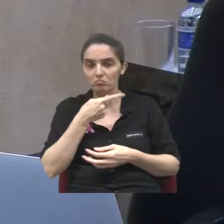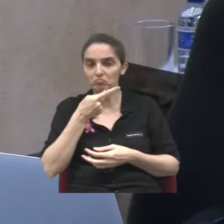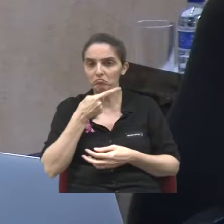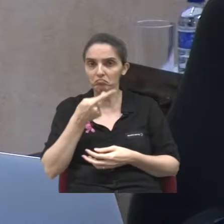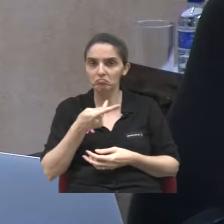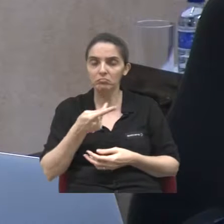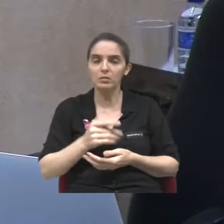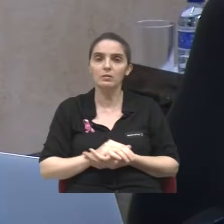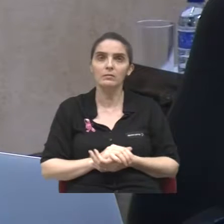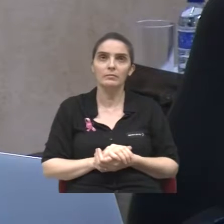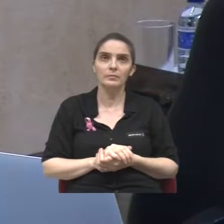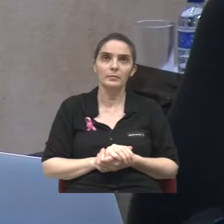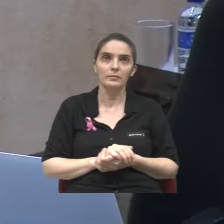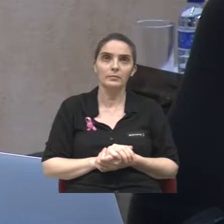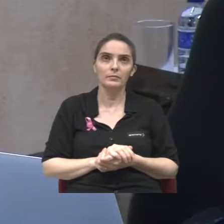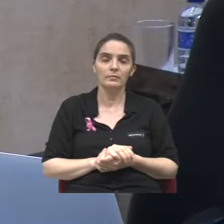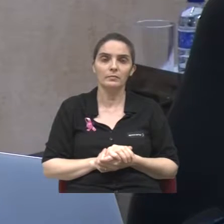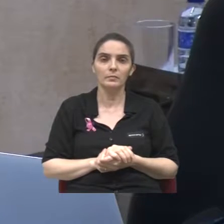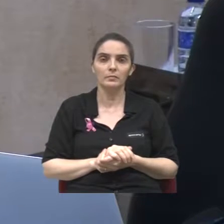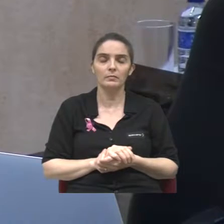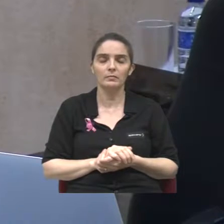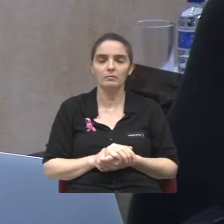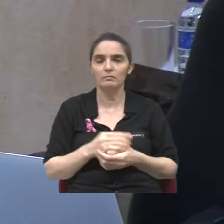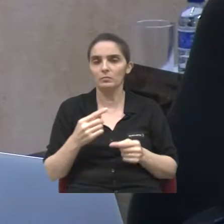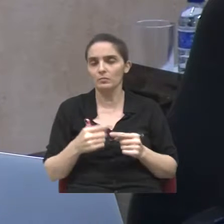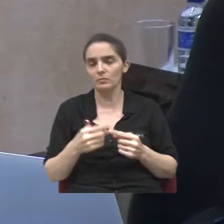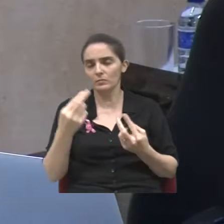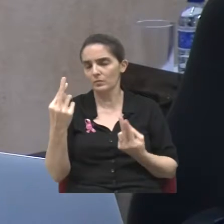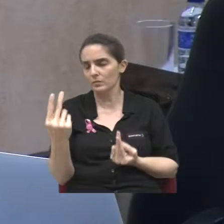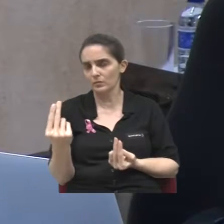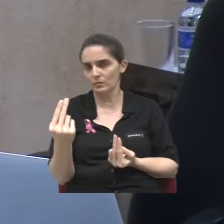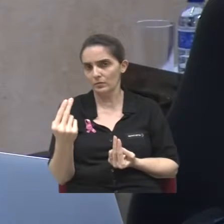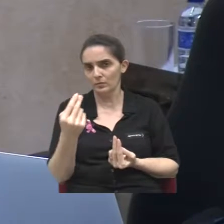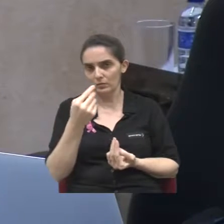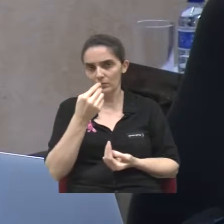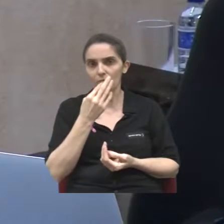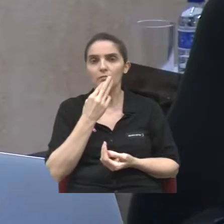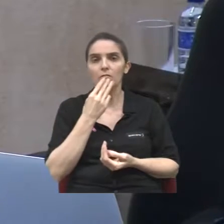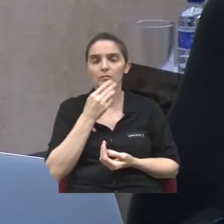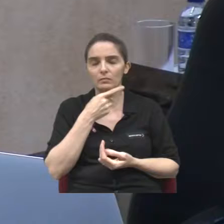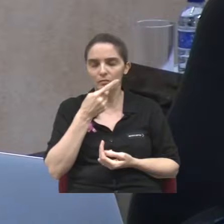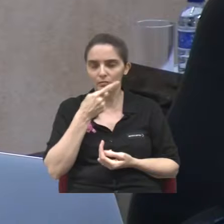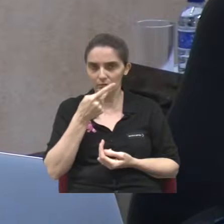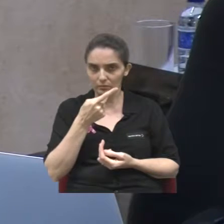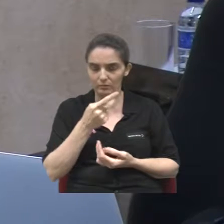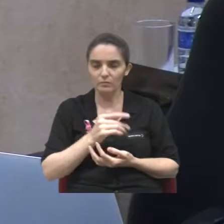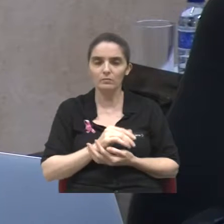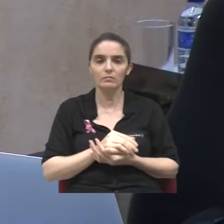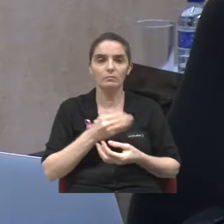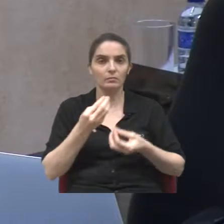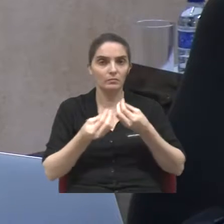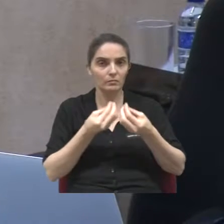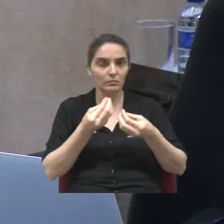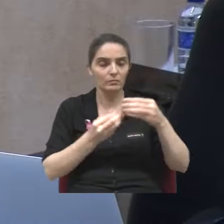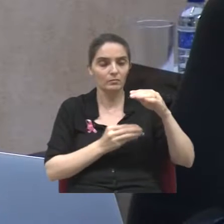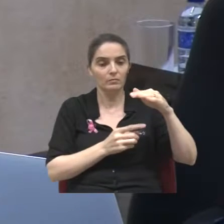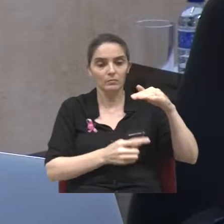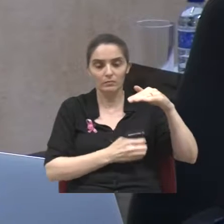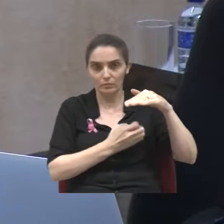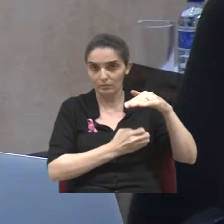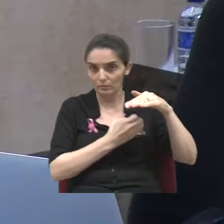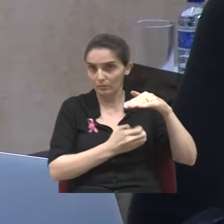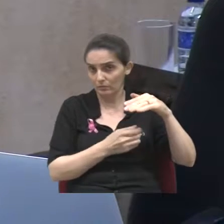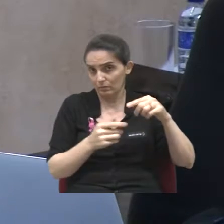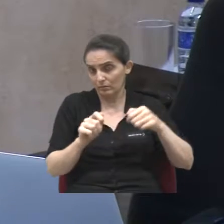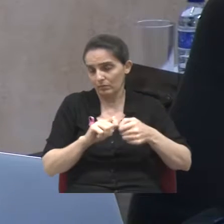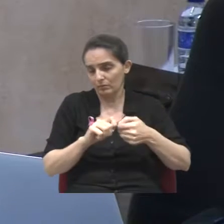o que não é muito diferente do que o senhor fala direto acerca da forma com que a BRK se